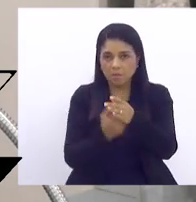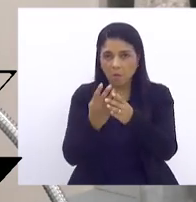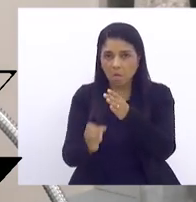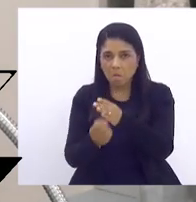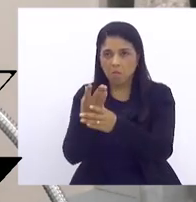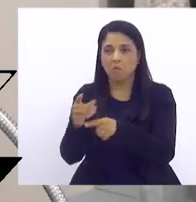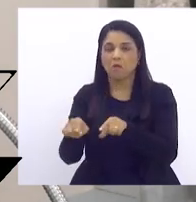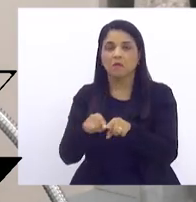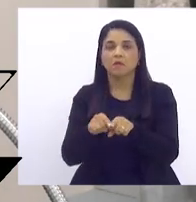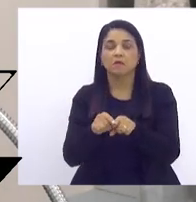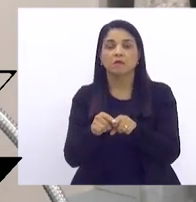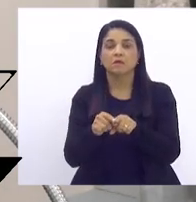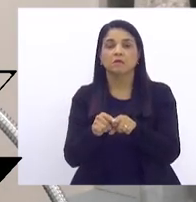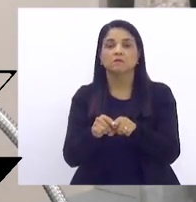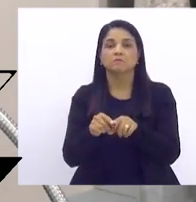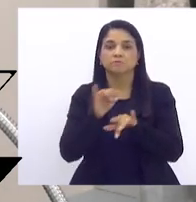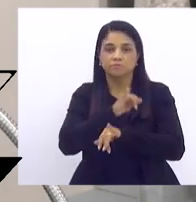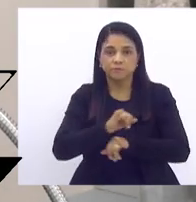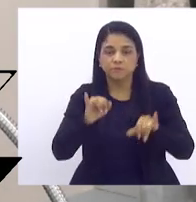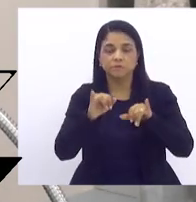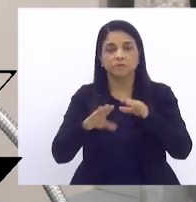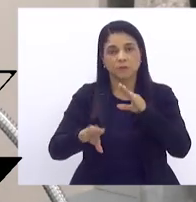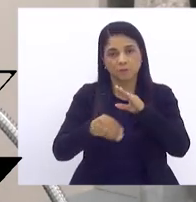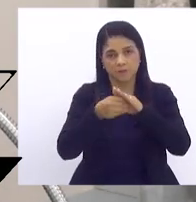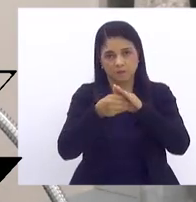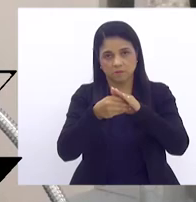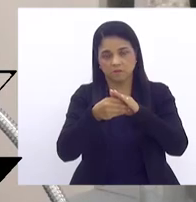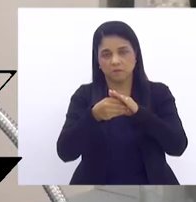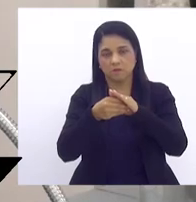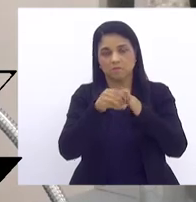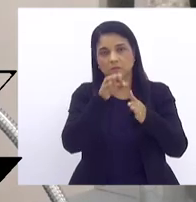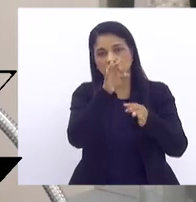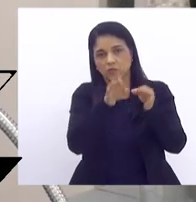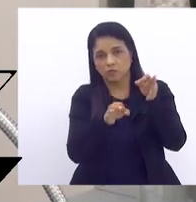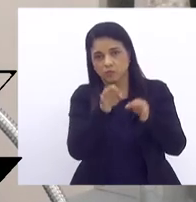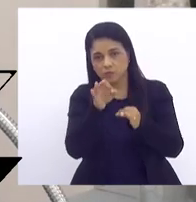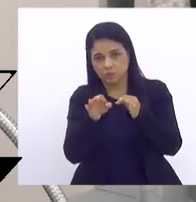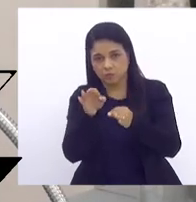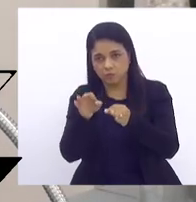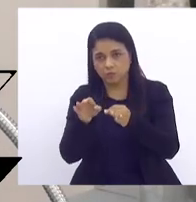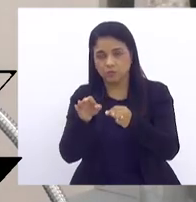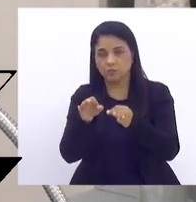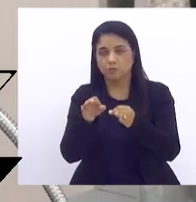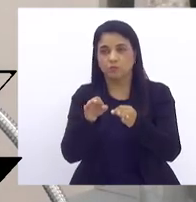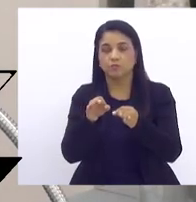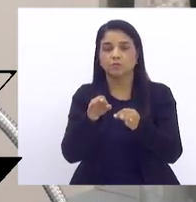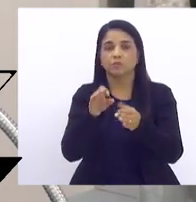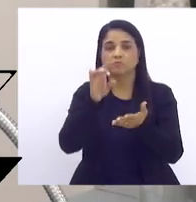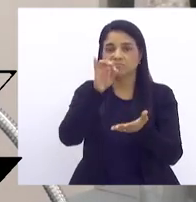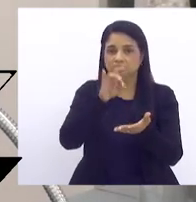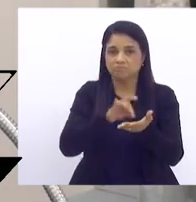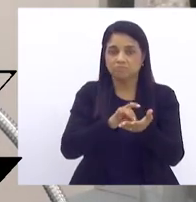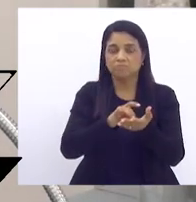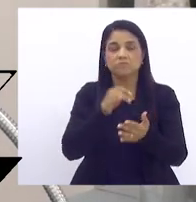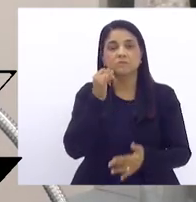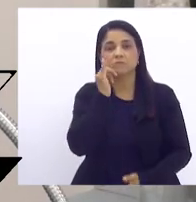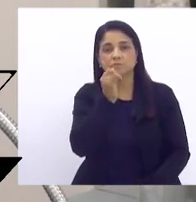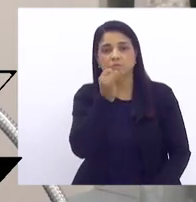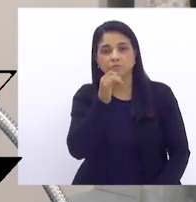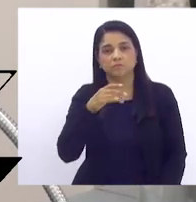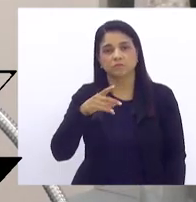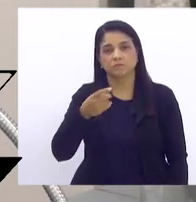forma em que menciona. O parecer é pela juridicidade. Parecer original, deputado doutor Serginho.